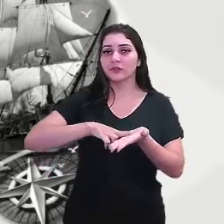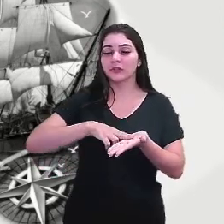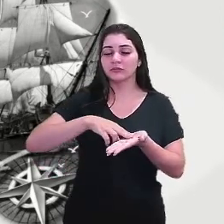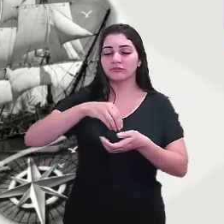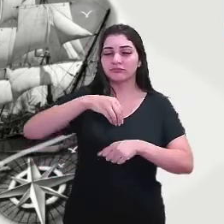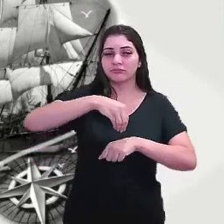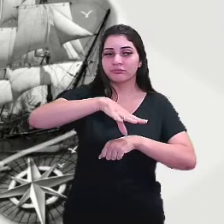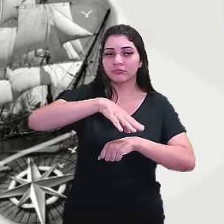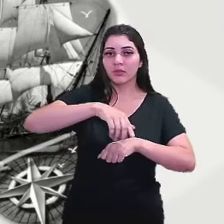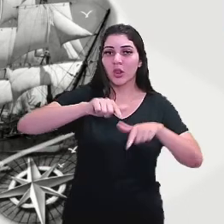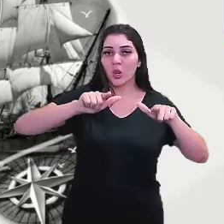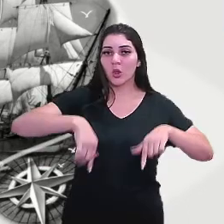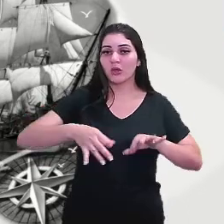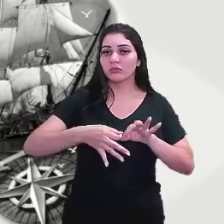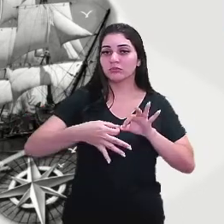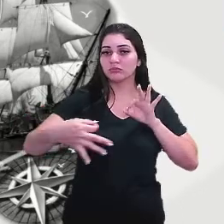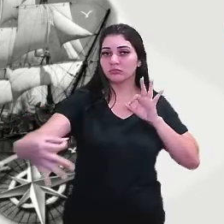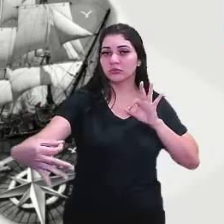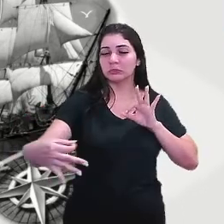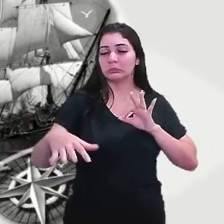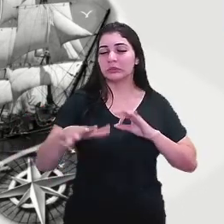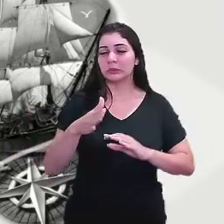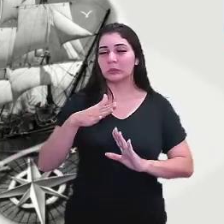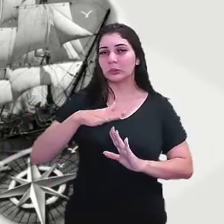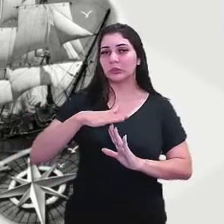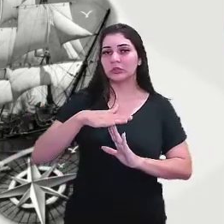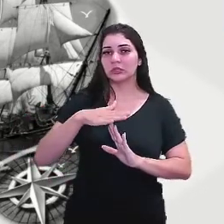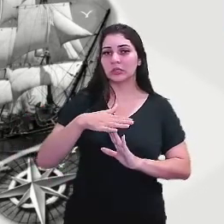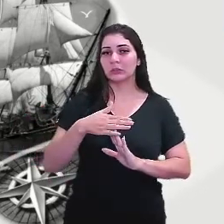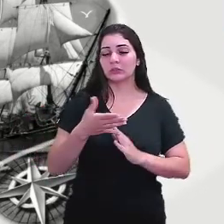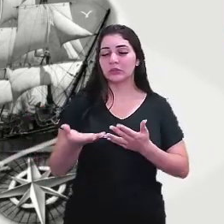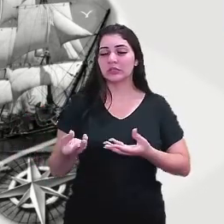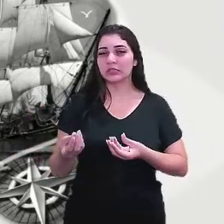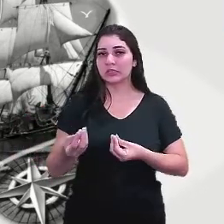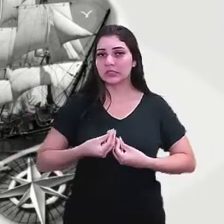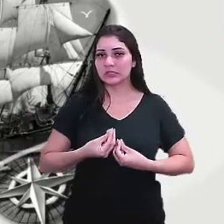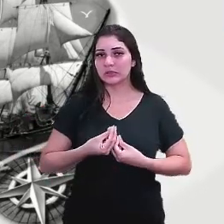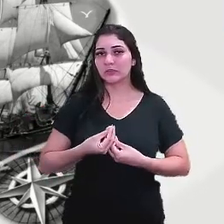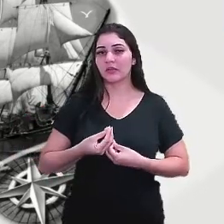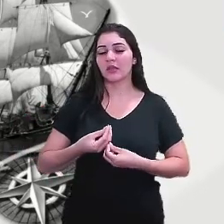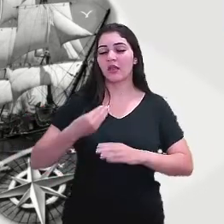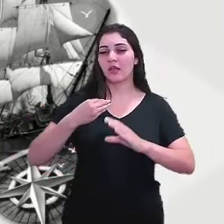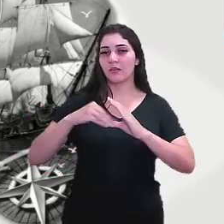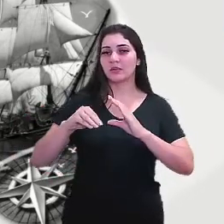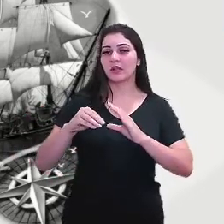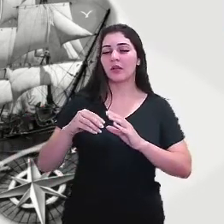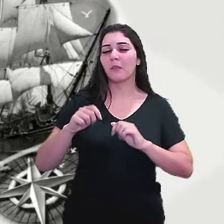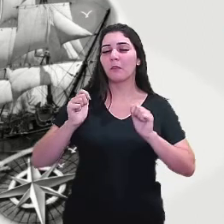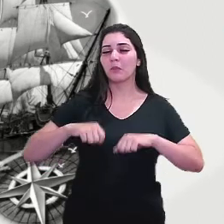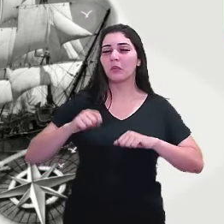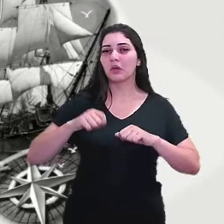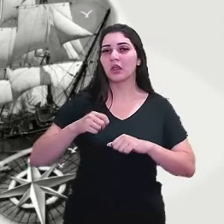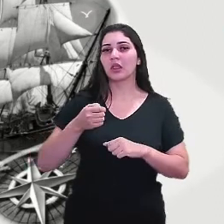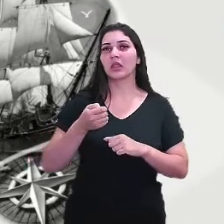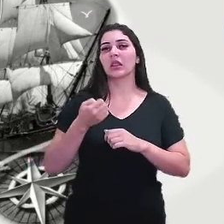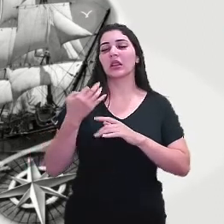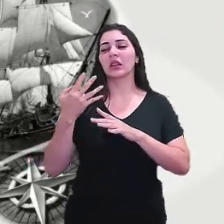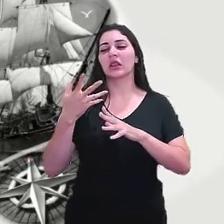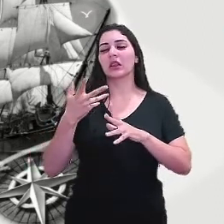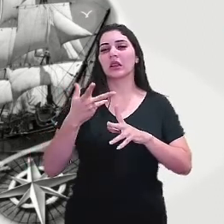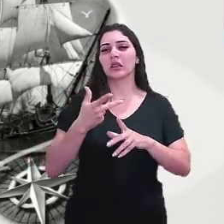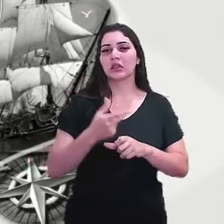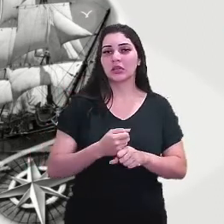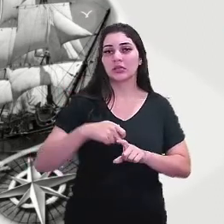distantes, mas o intervalo de tempo entre a emissão e o recebimento da mensagem poderia durar meses, como era o caso das